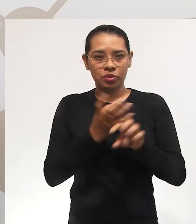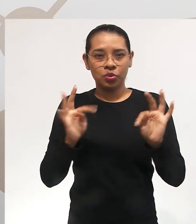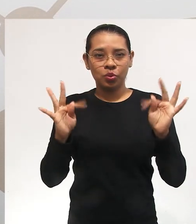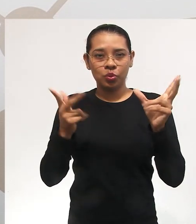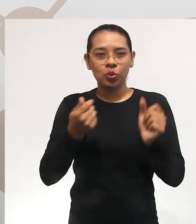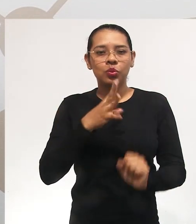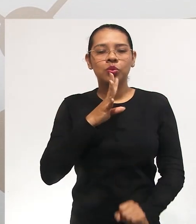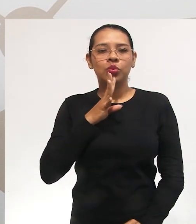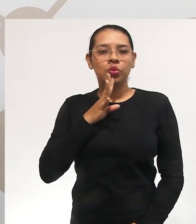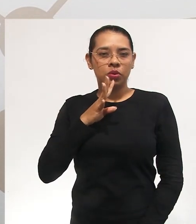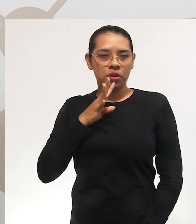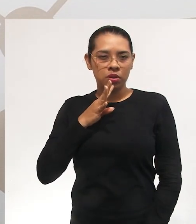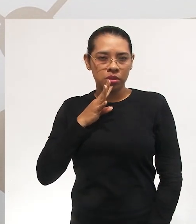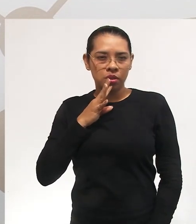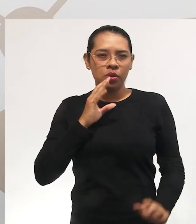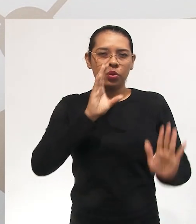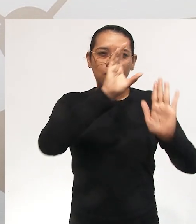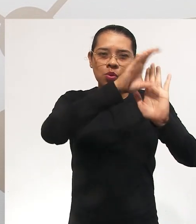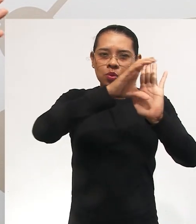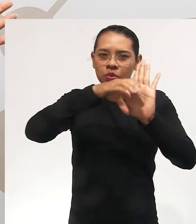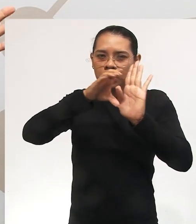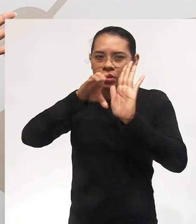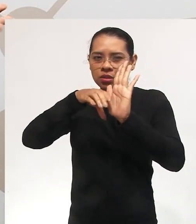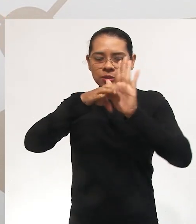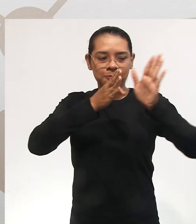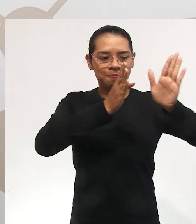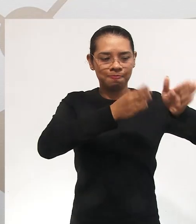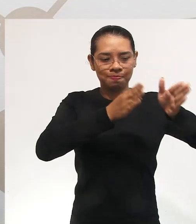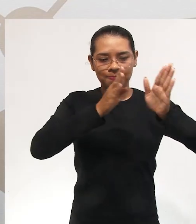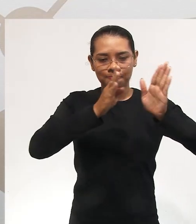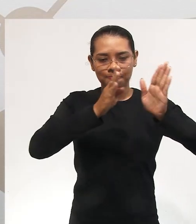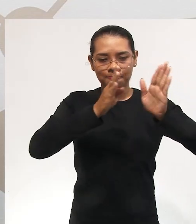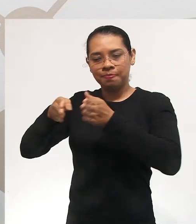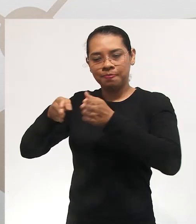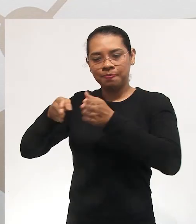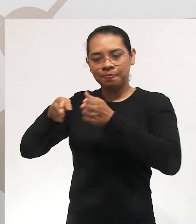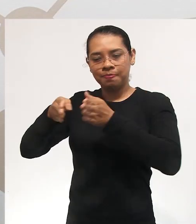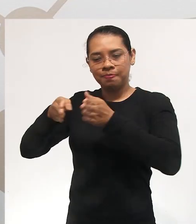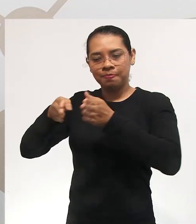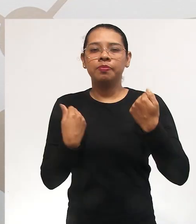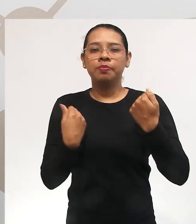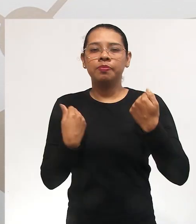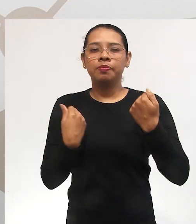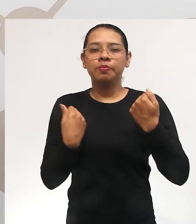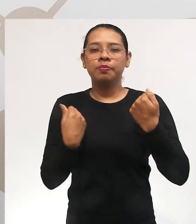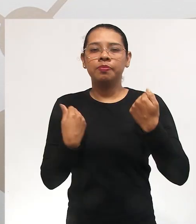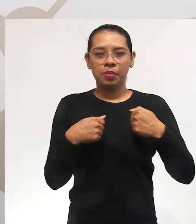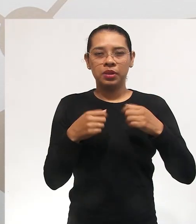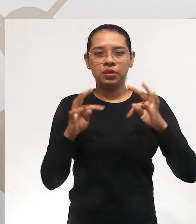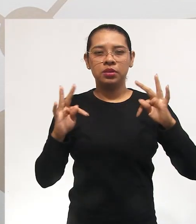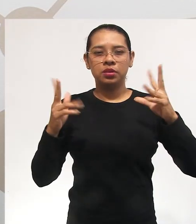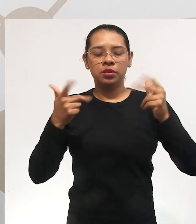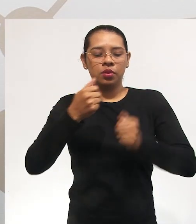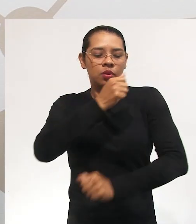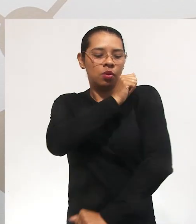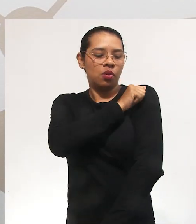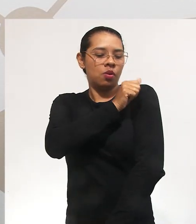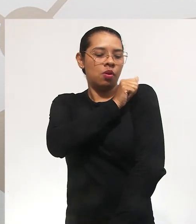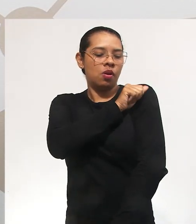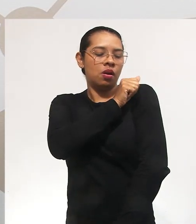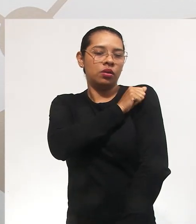Então, os objetos de conhecimento, não conteúdos, né? Os objetos de conhecimento, eles